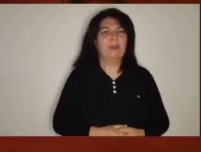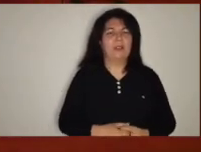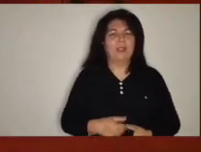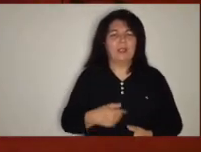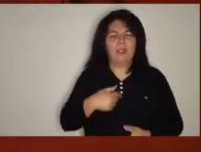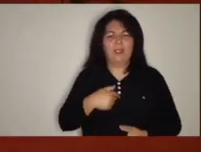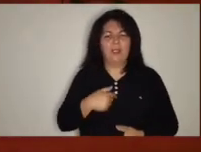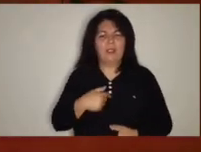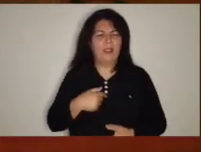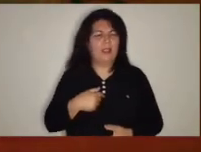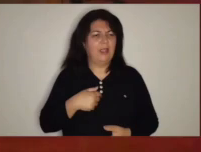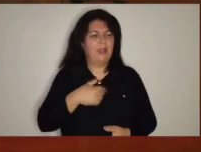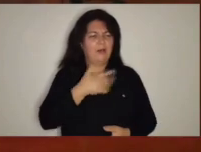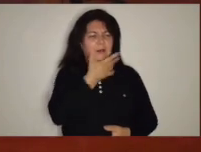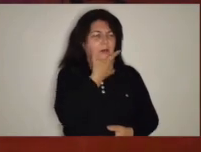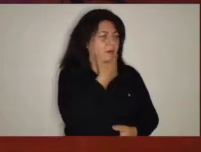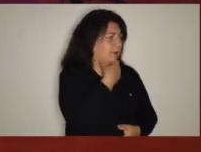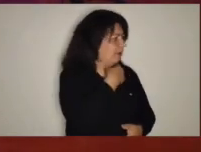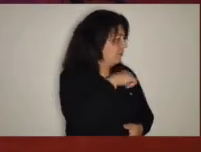vai.